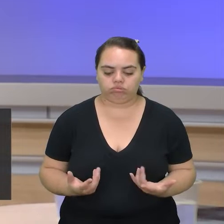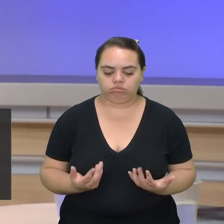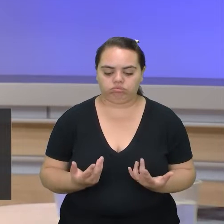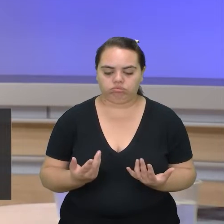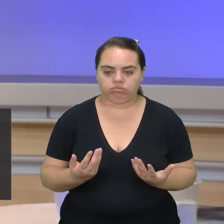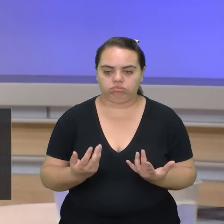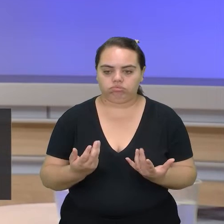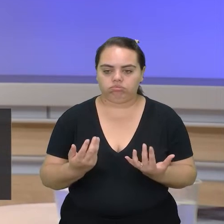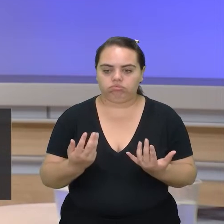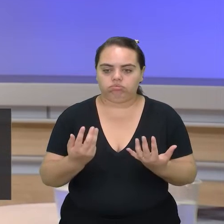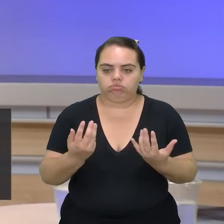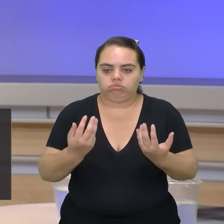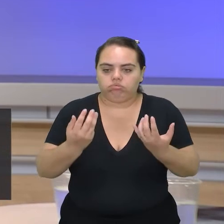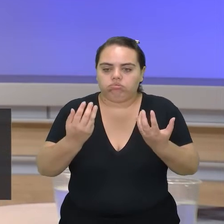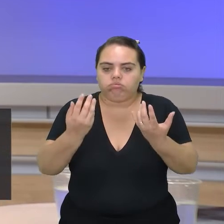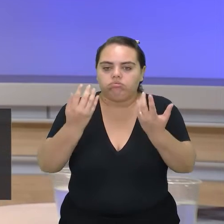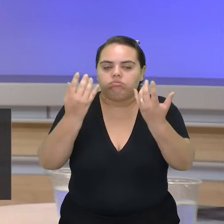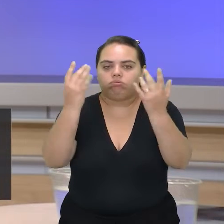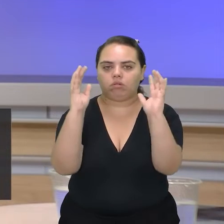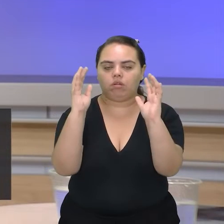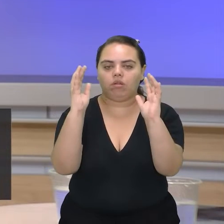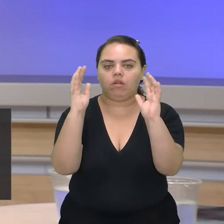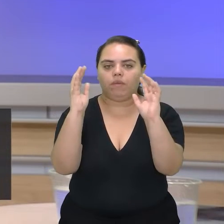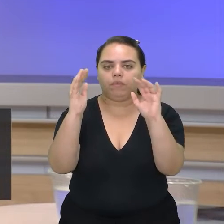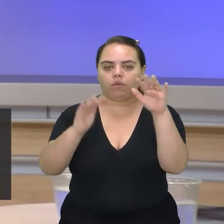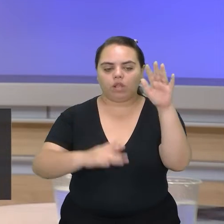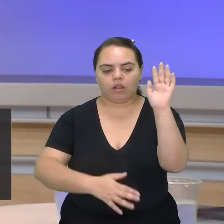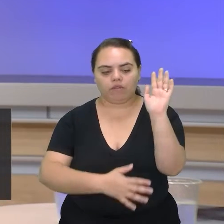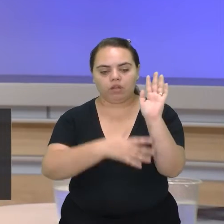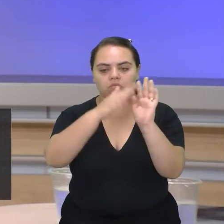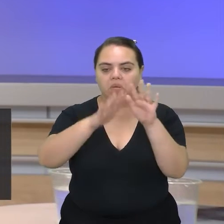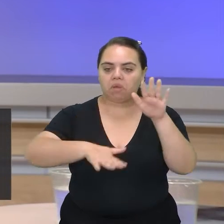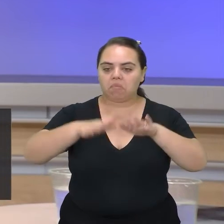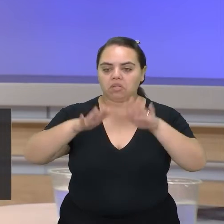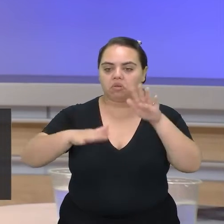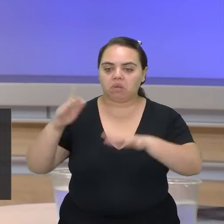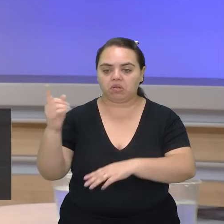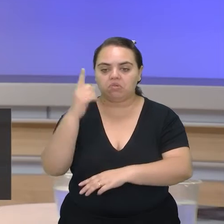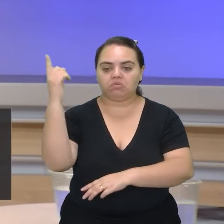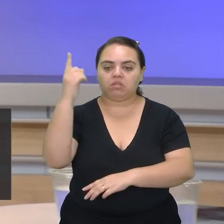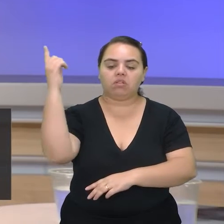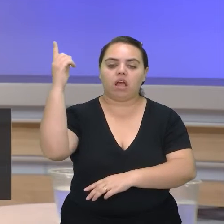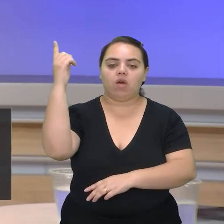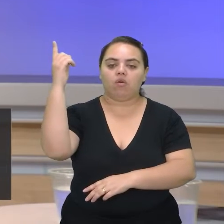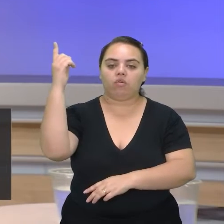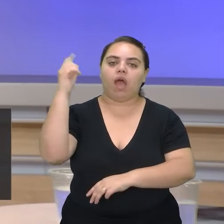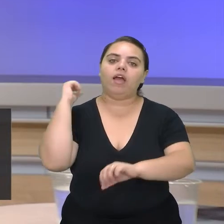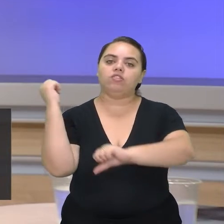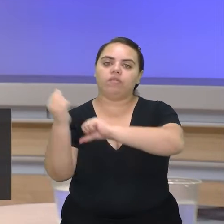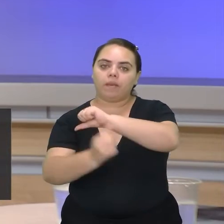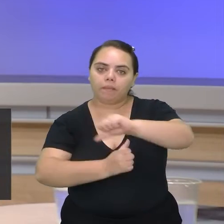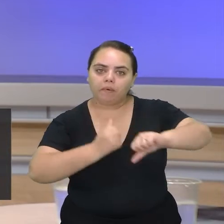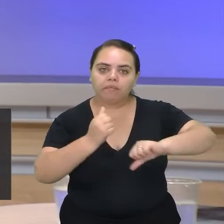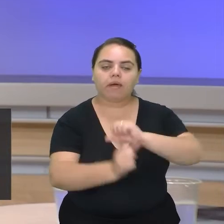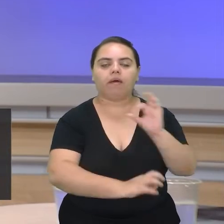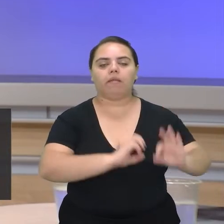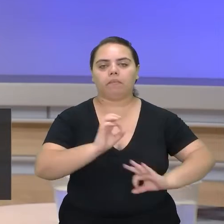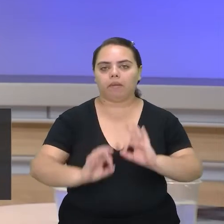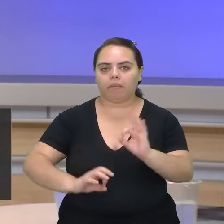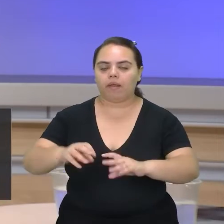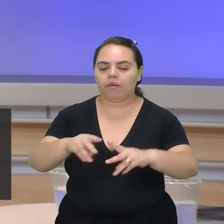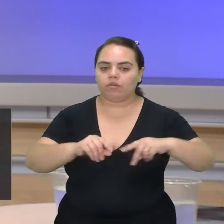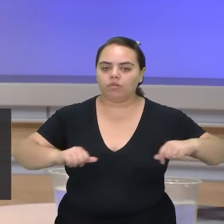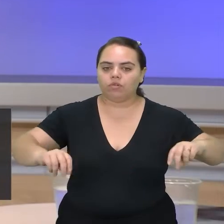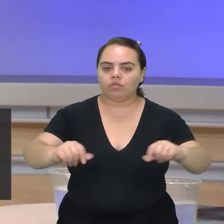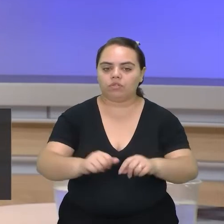ela fica num tamanho relativamente grande, a gente entra com uma nova etapa de preparo do solo, em que essa adubação